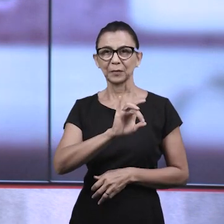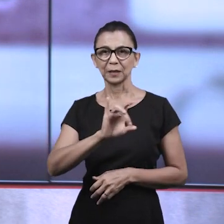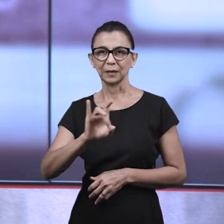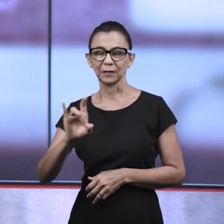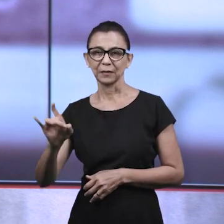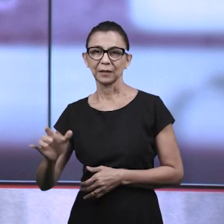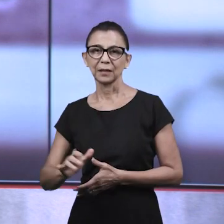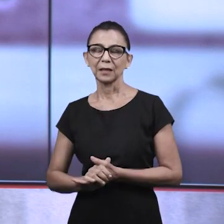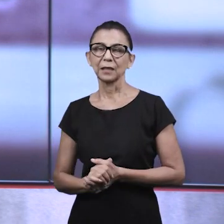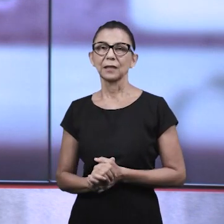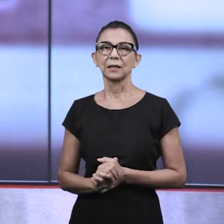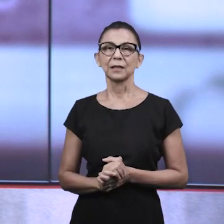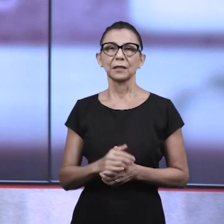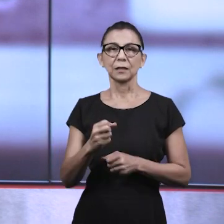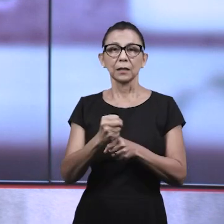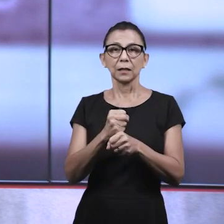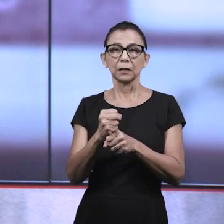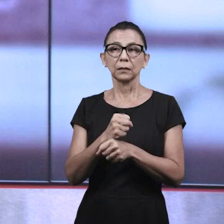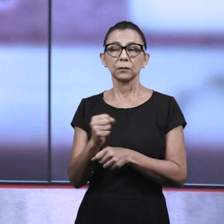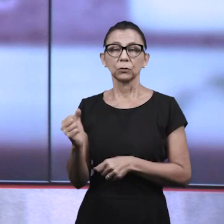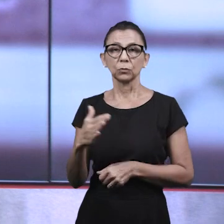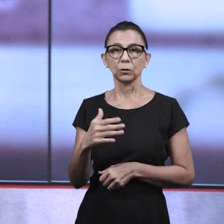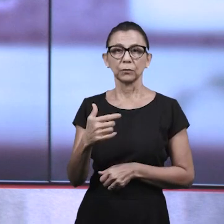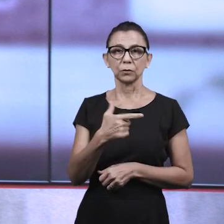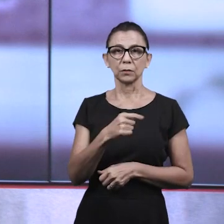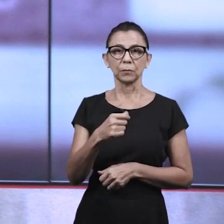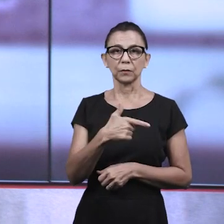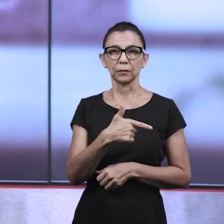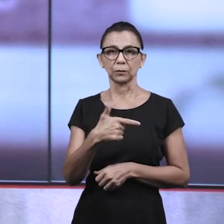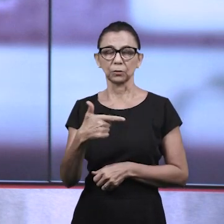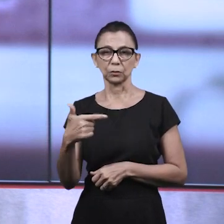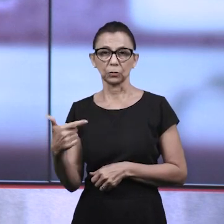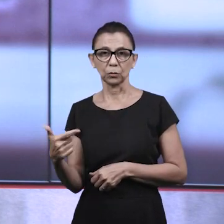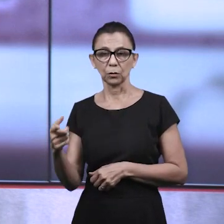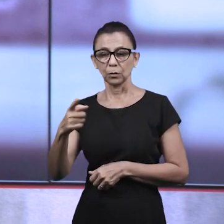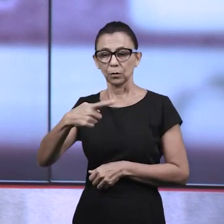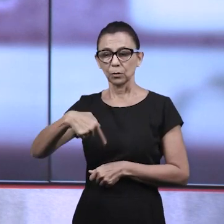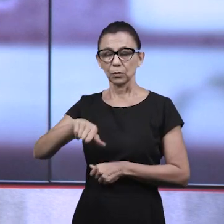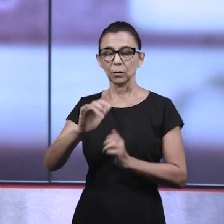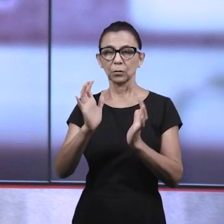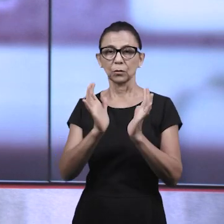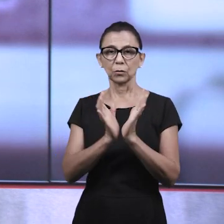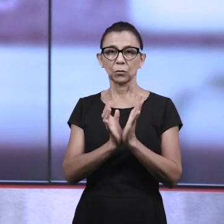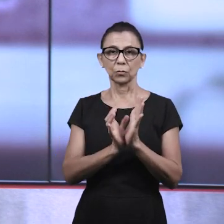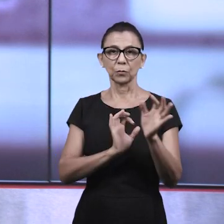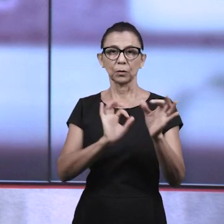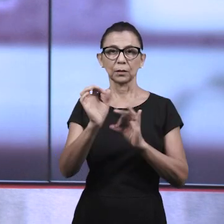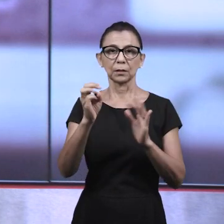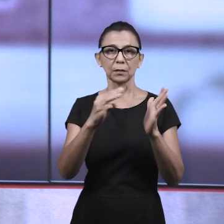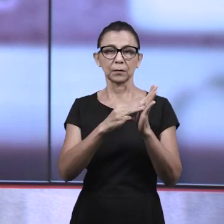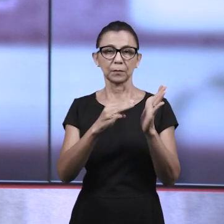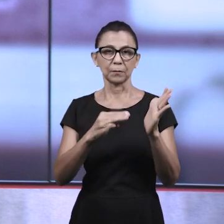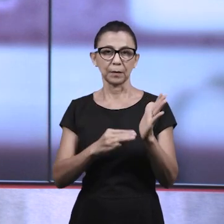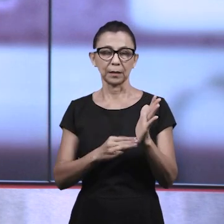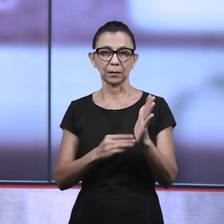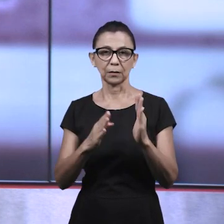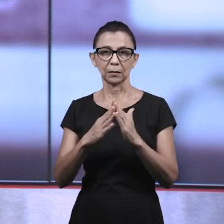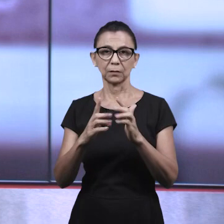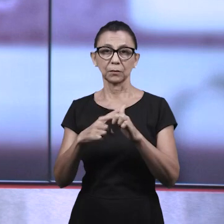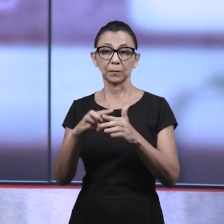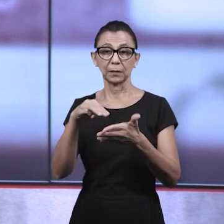No raiar deste novo ano, nós, do Grupo de Trabalho, Organização e Método da Igreja Cristã